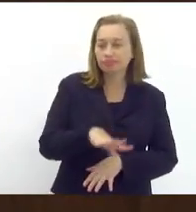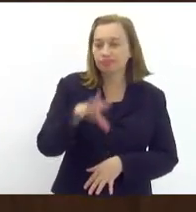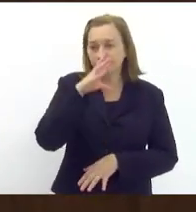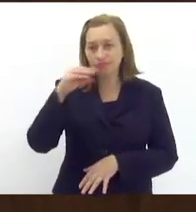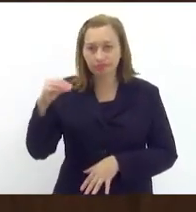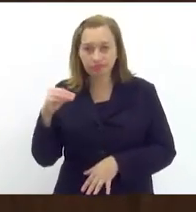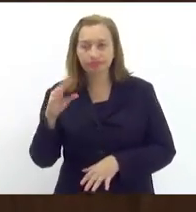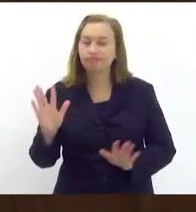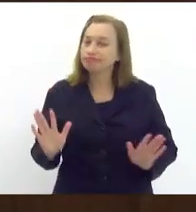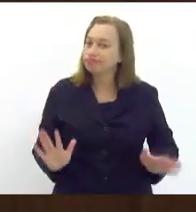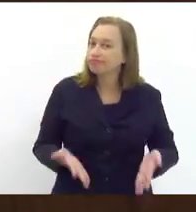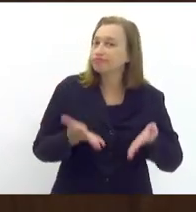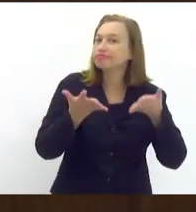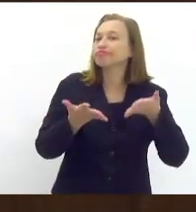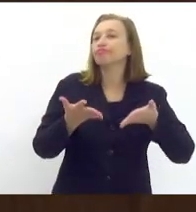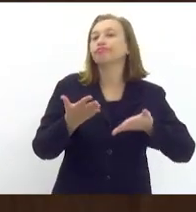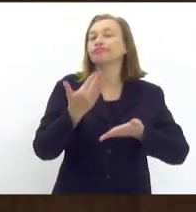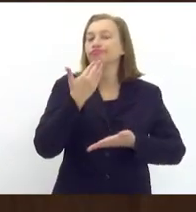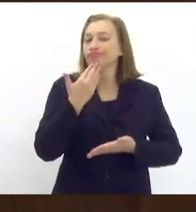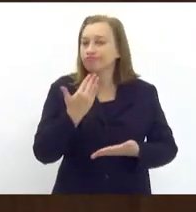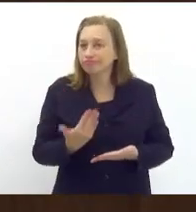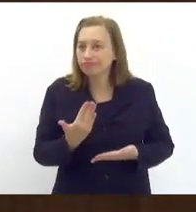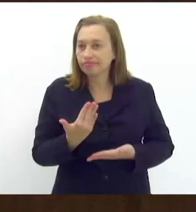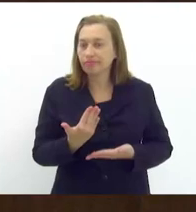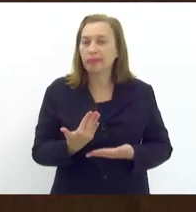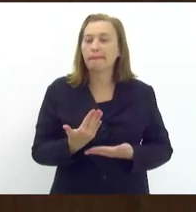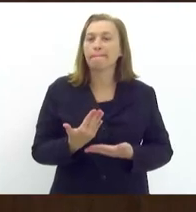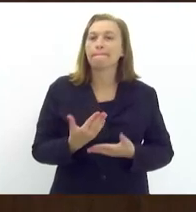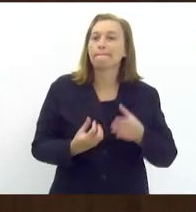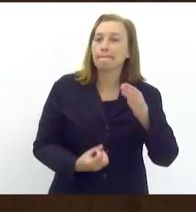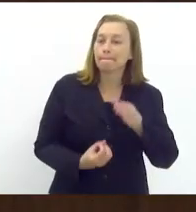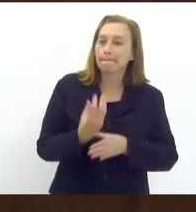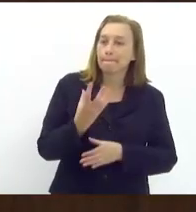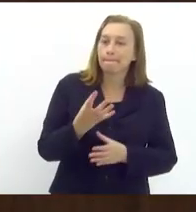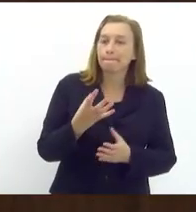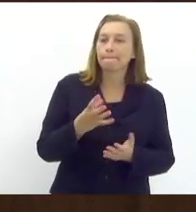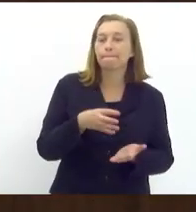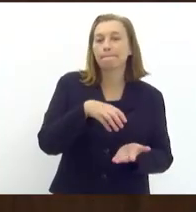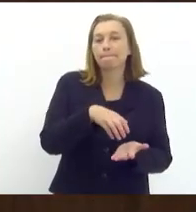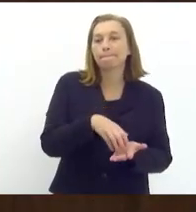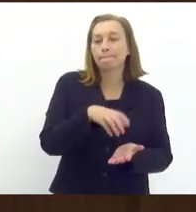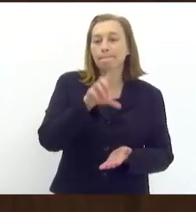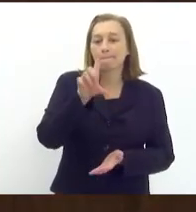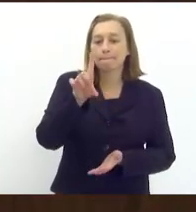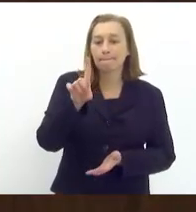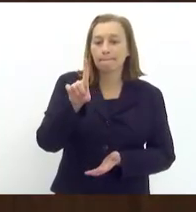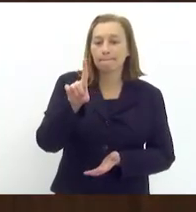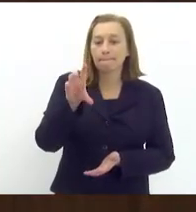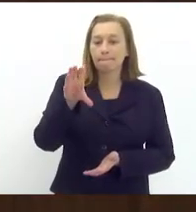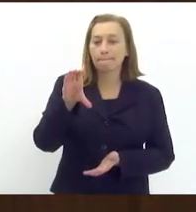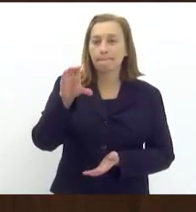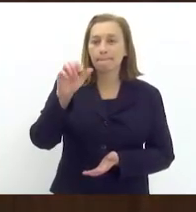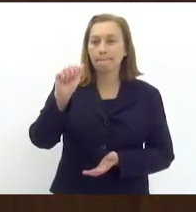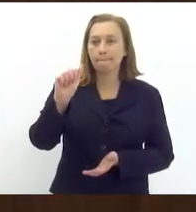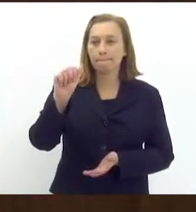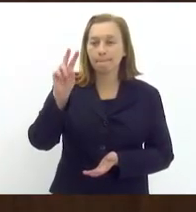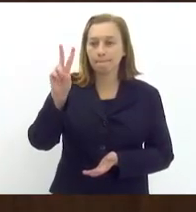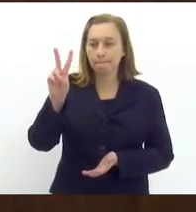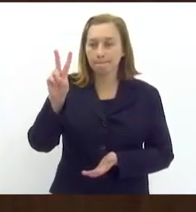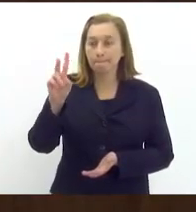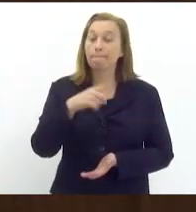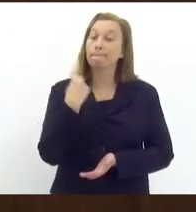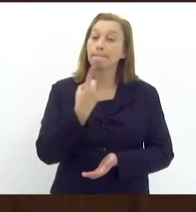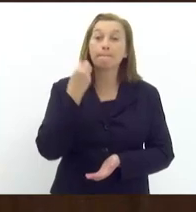a iniciativa de pedir a instalação de uma decave é porque Nossa experiência também